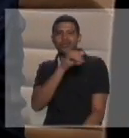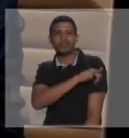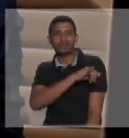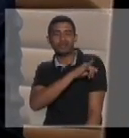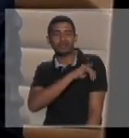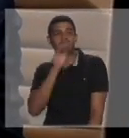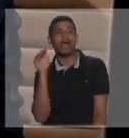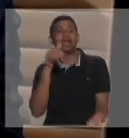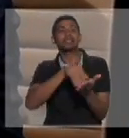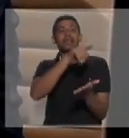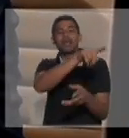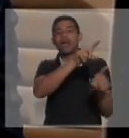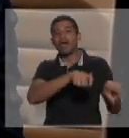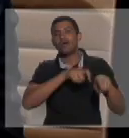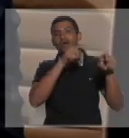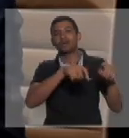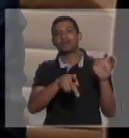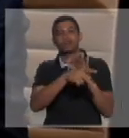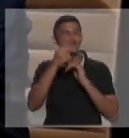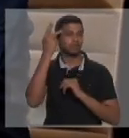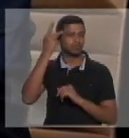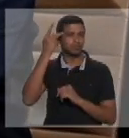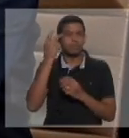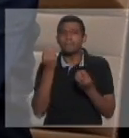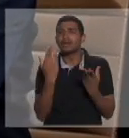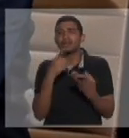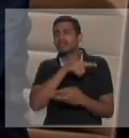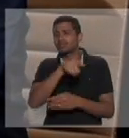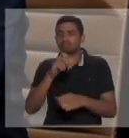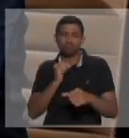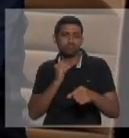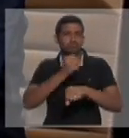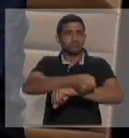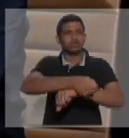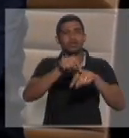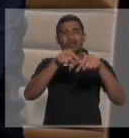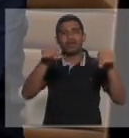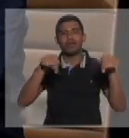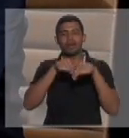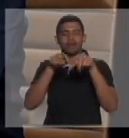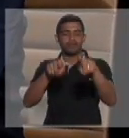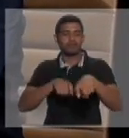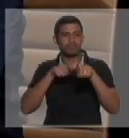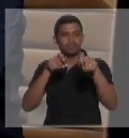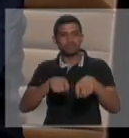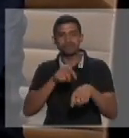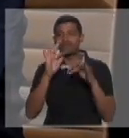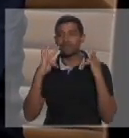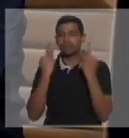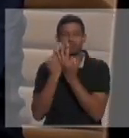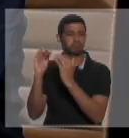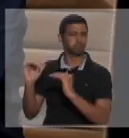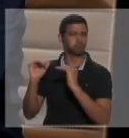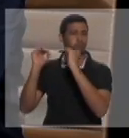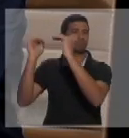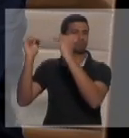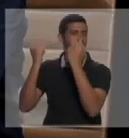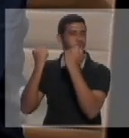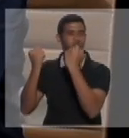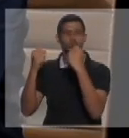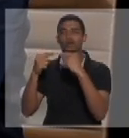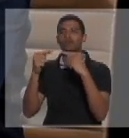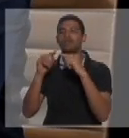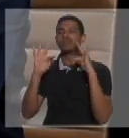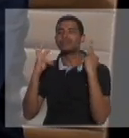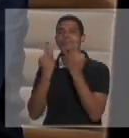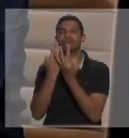interior de São Paulo. Sim. Para serem escravizados numa fazenda de uma família tradicional e poderosa da época,